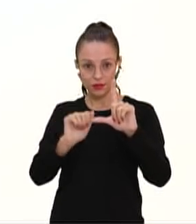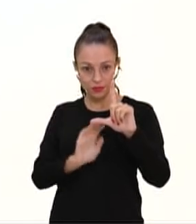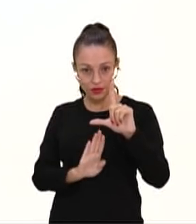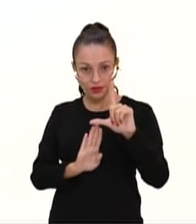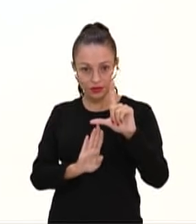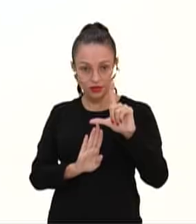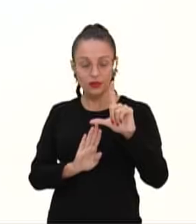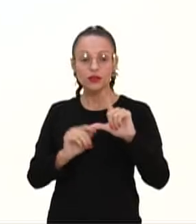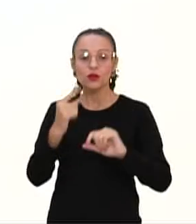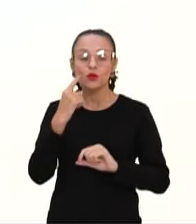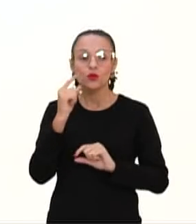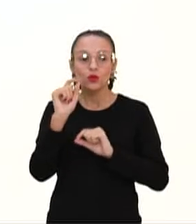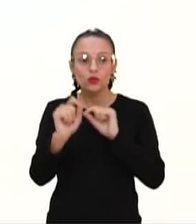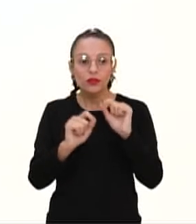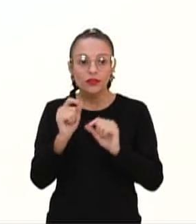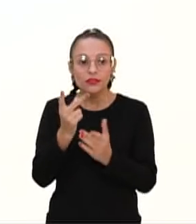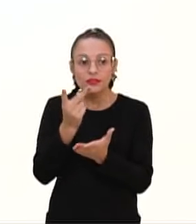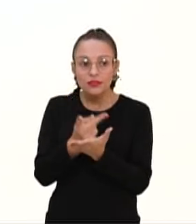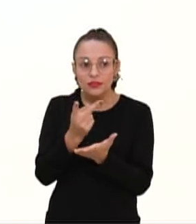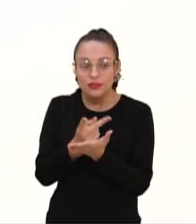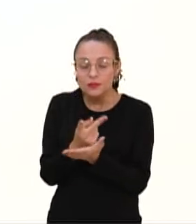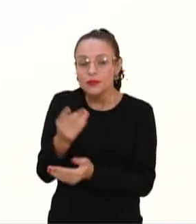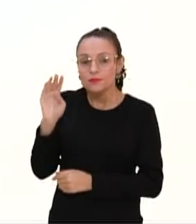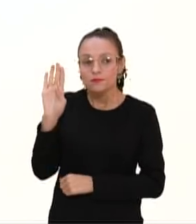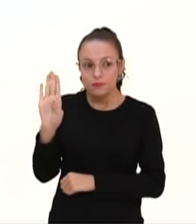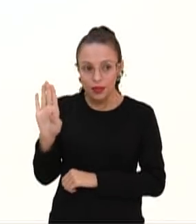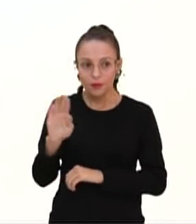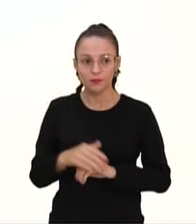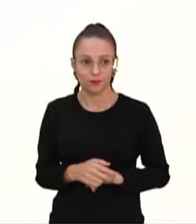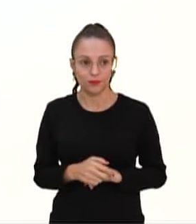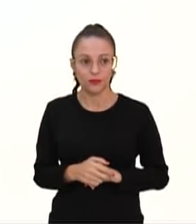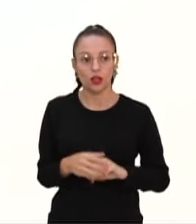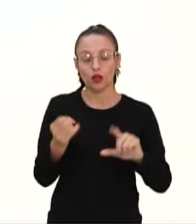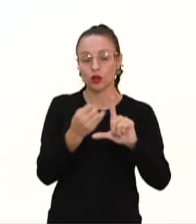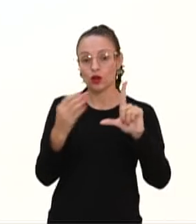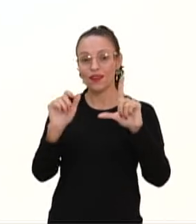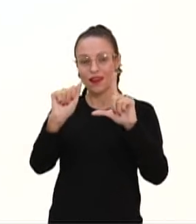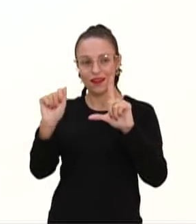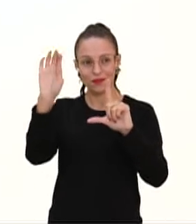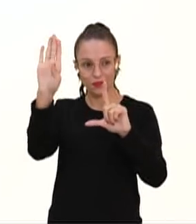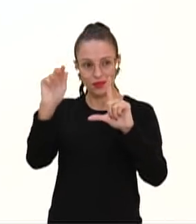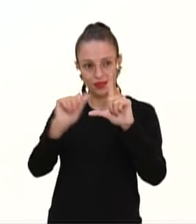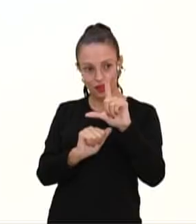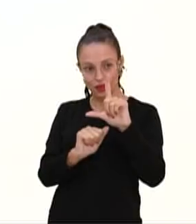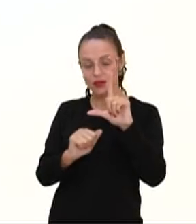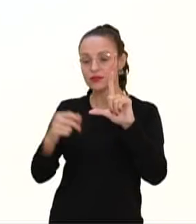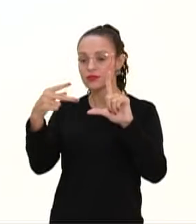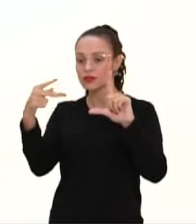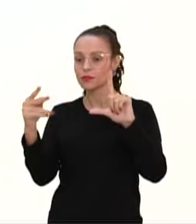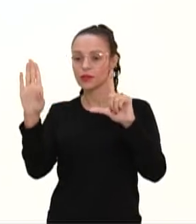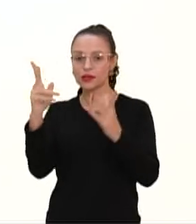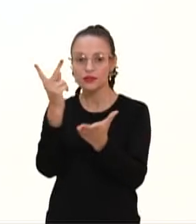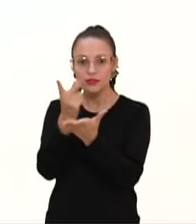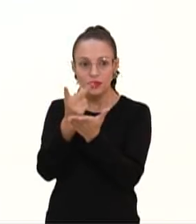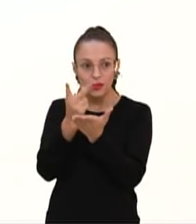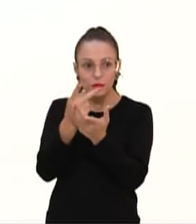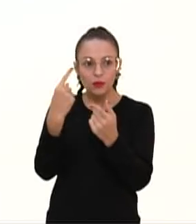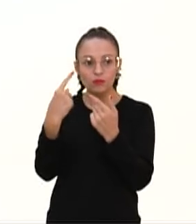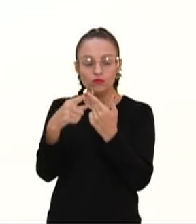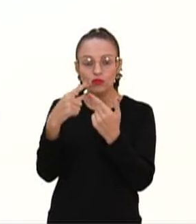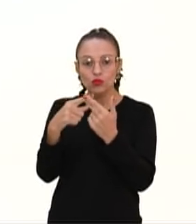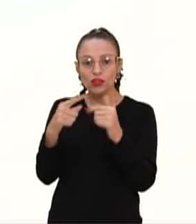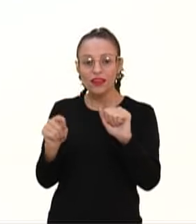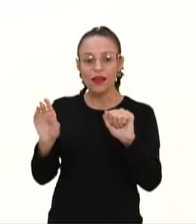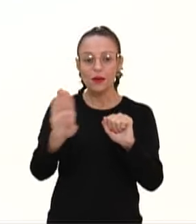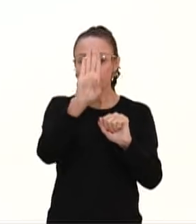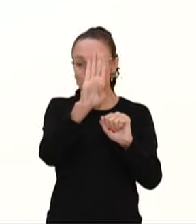base a é sempre igual a b. Lembrando que é sempre igual a b porque é sempre igual a expoente